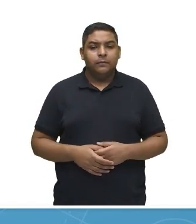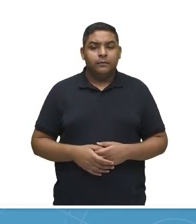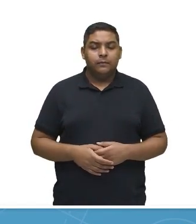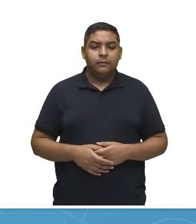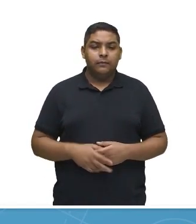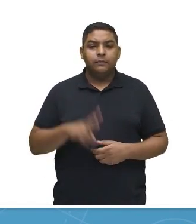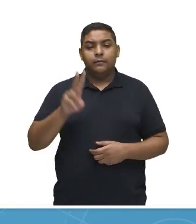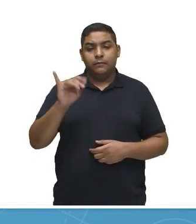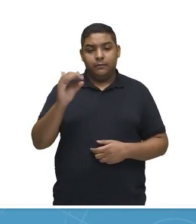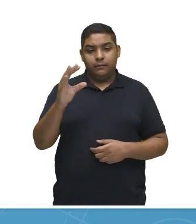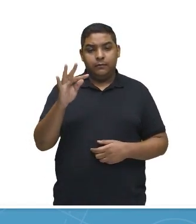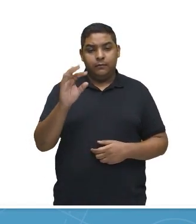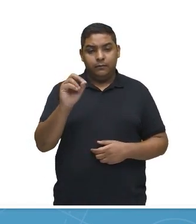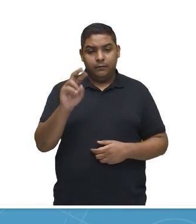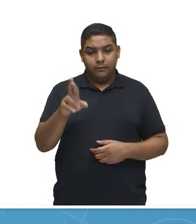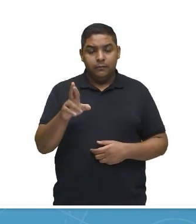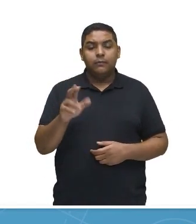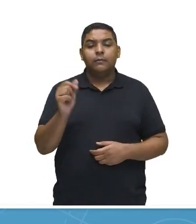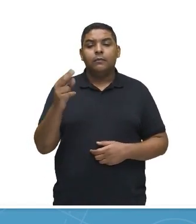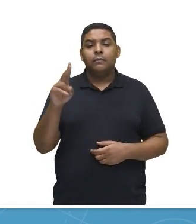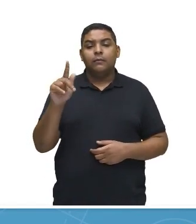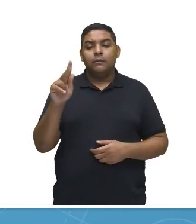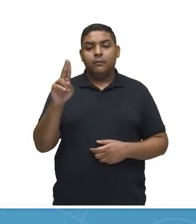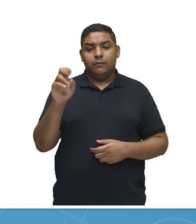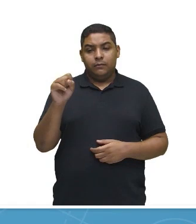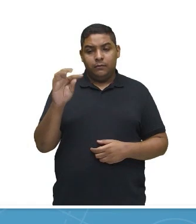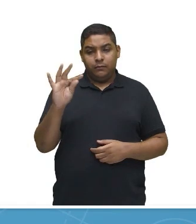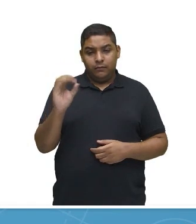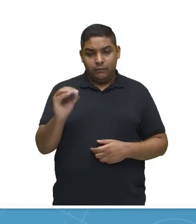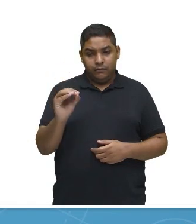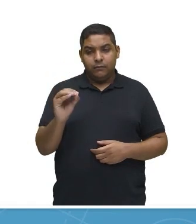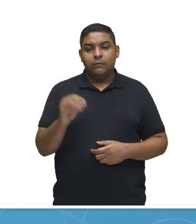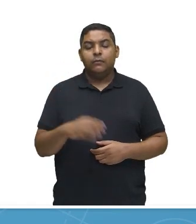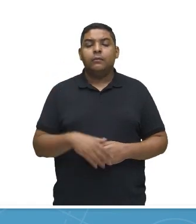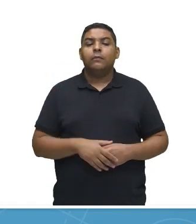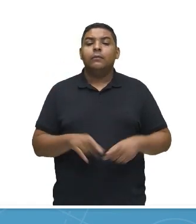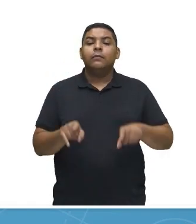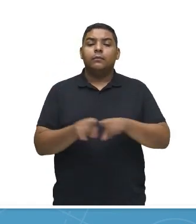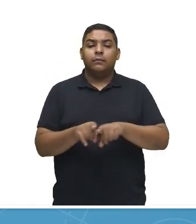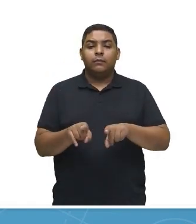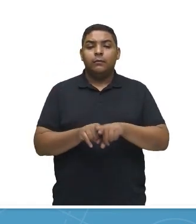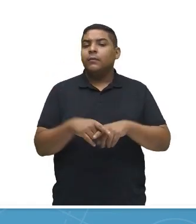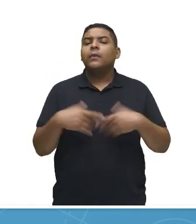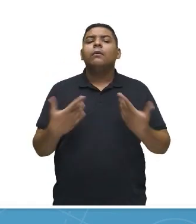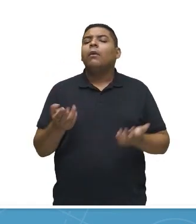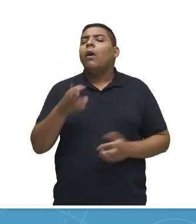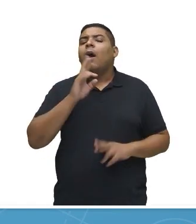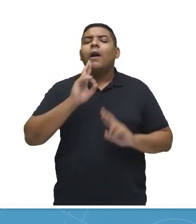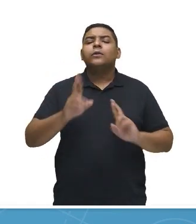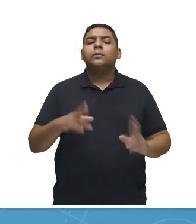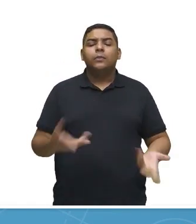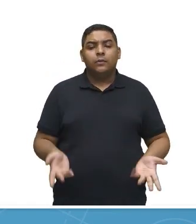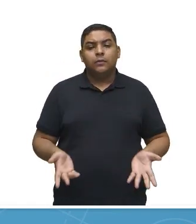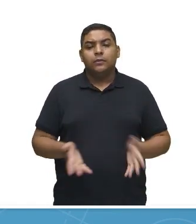O Vitor Augusto, também pediu para falar o nome dele. Cadê a resposta, Vitor? Tá?